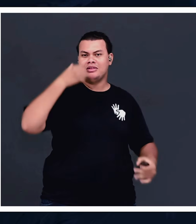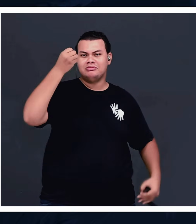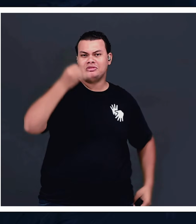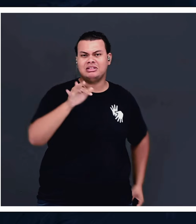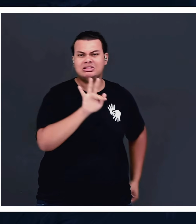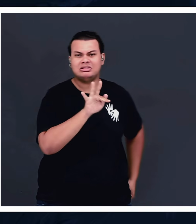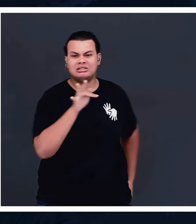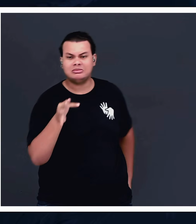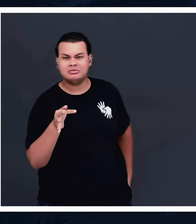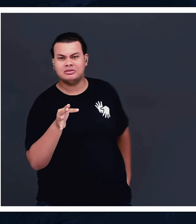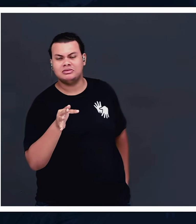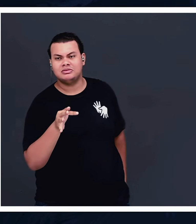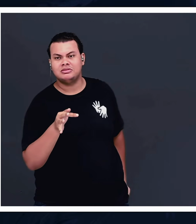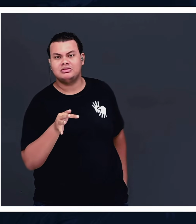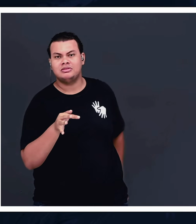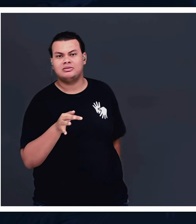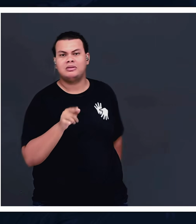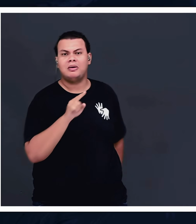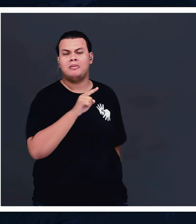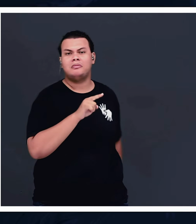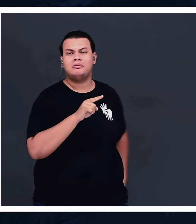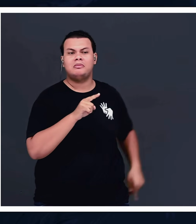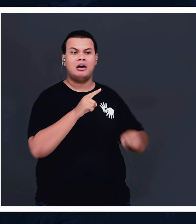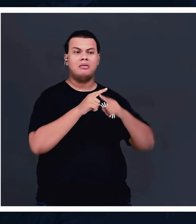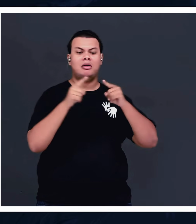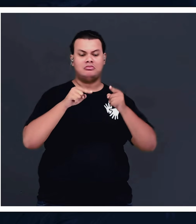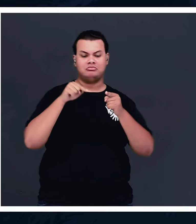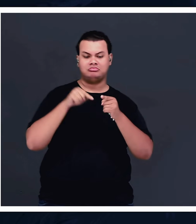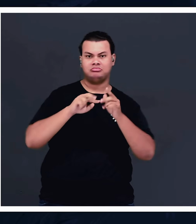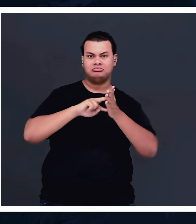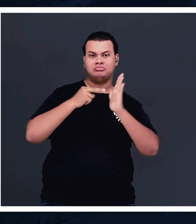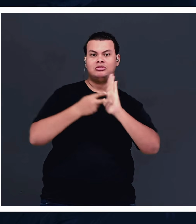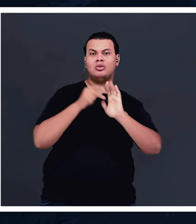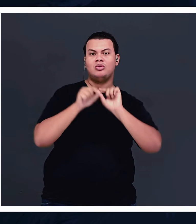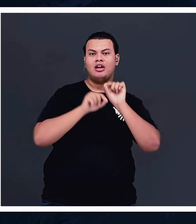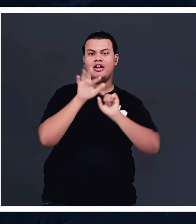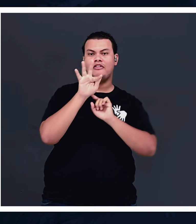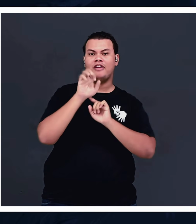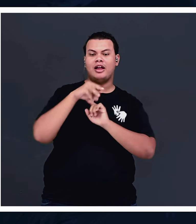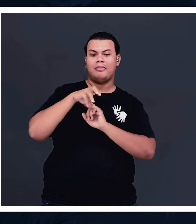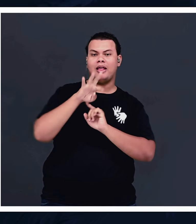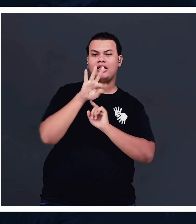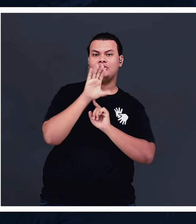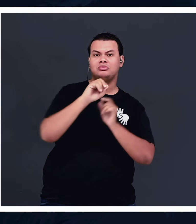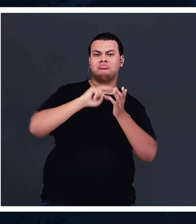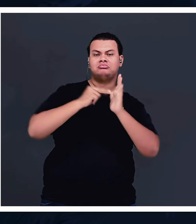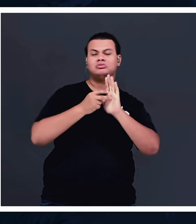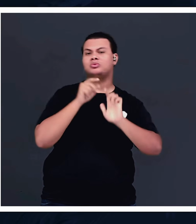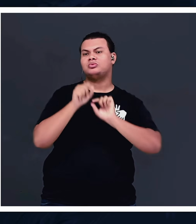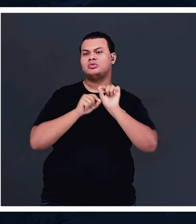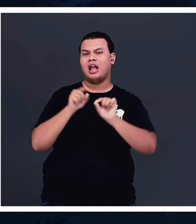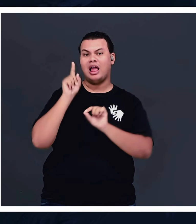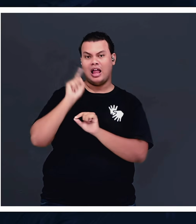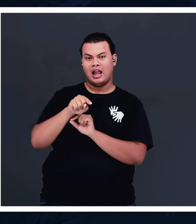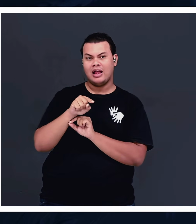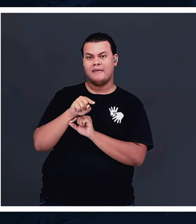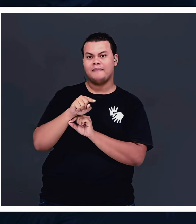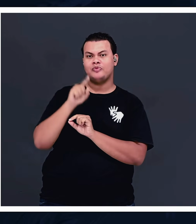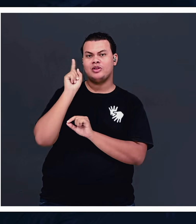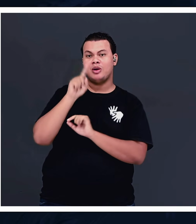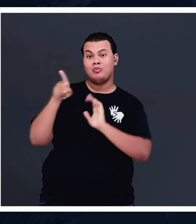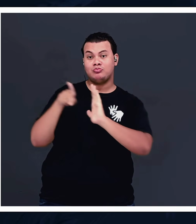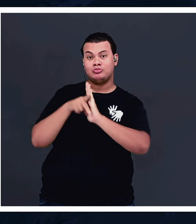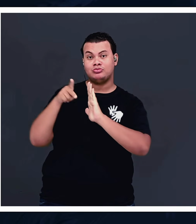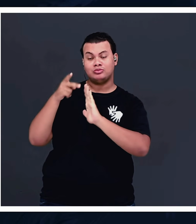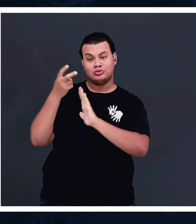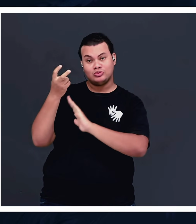nada mais é do que, falando do fermento biológico, né? Nada mais é do que uma